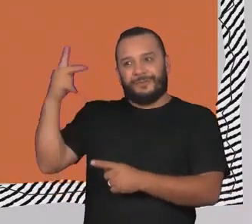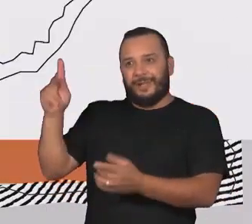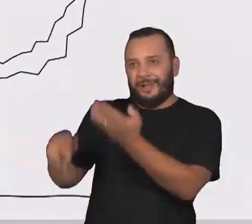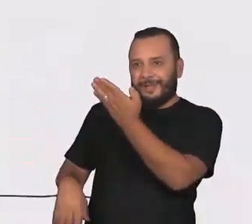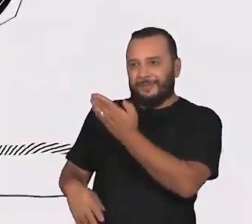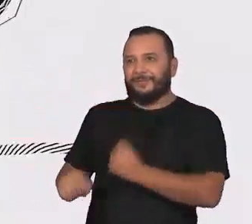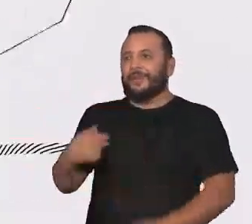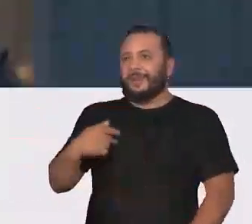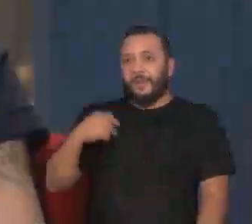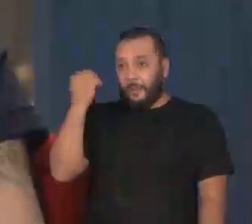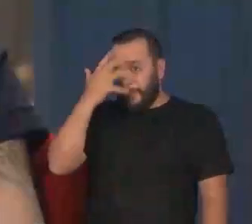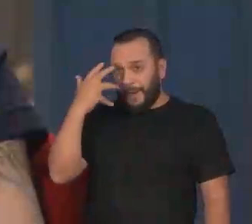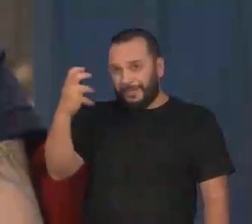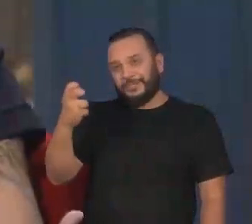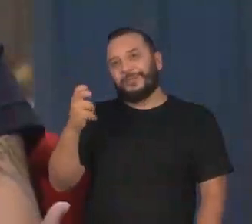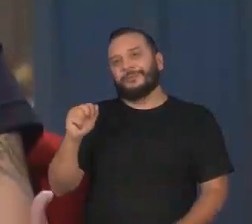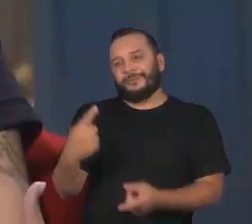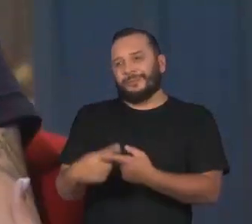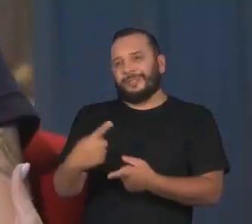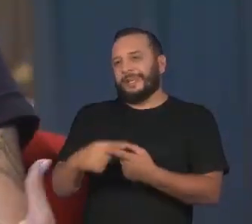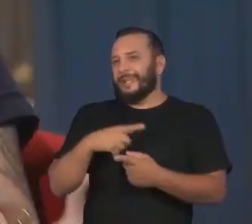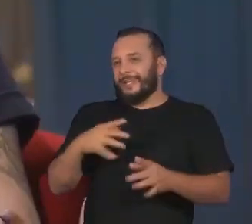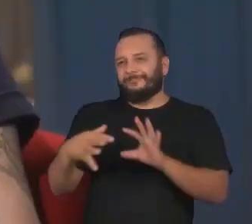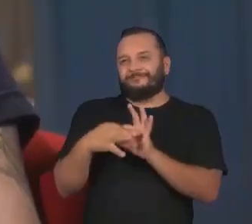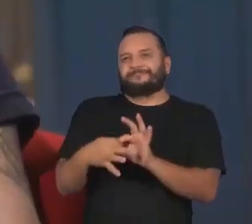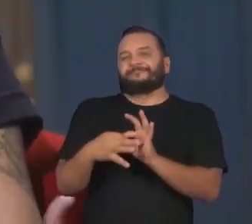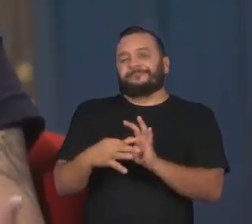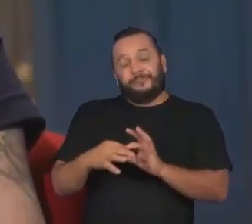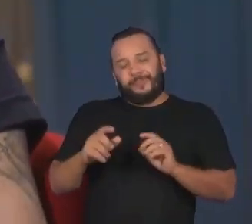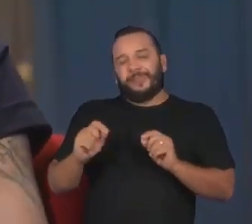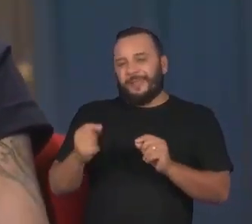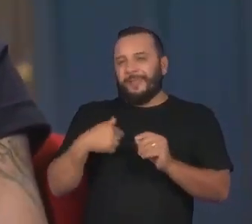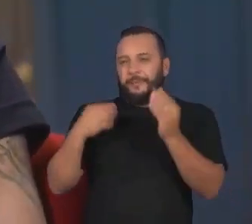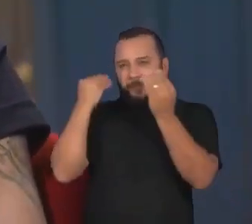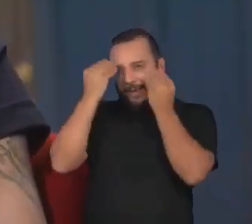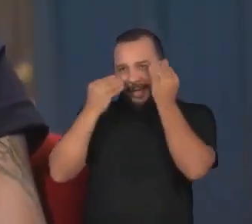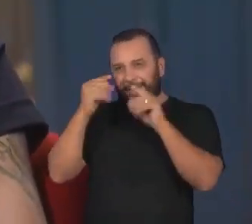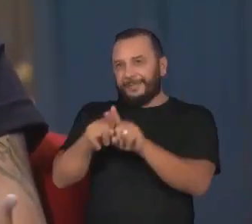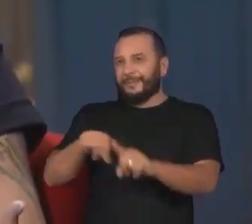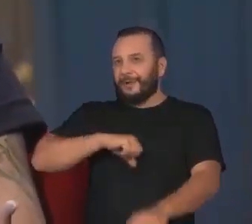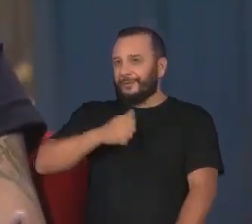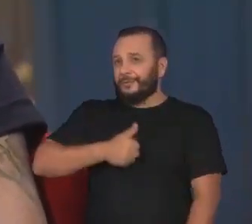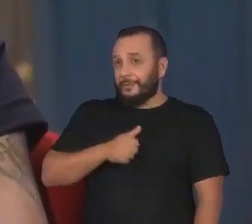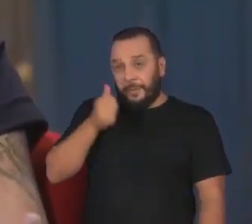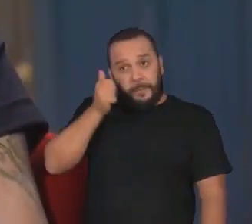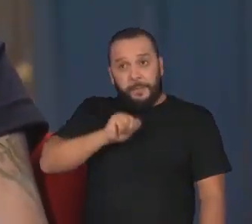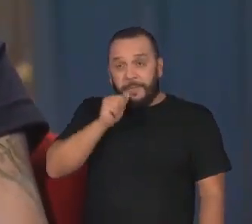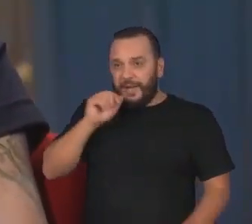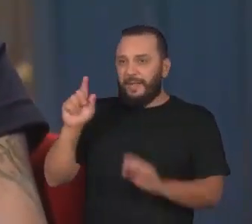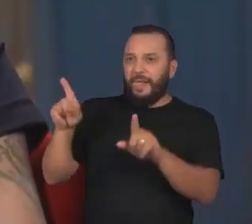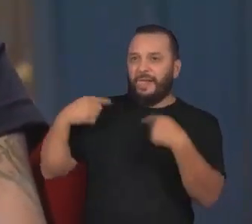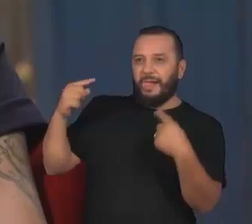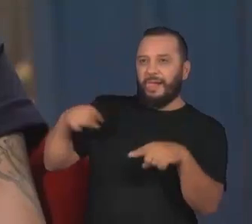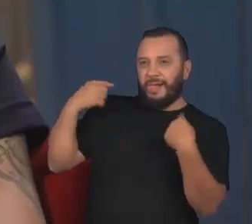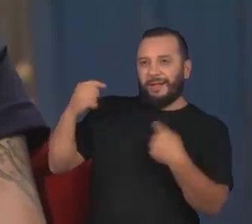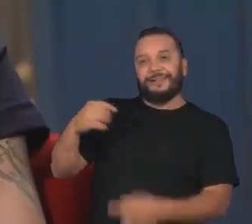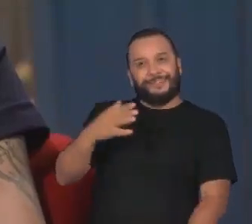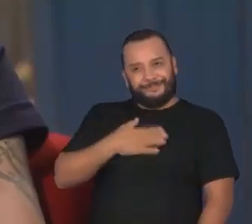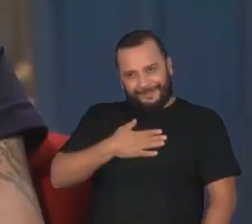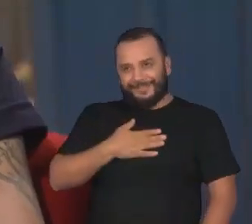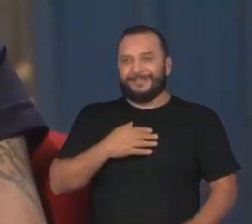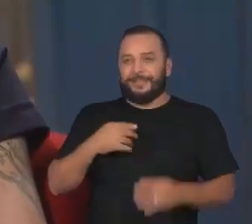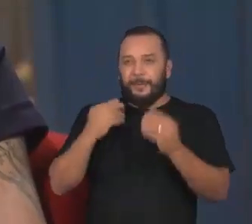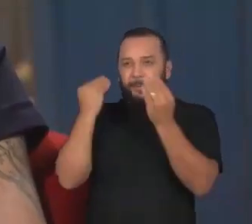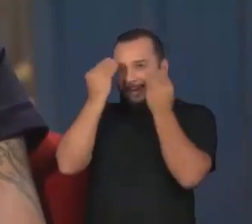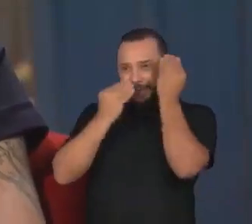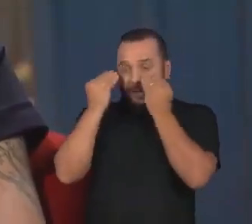paixão porque eu já tinha uma conexão muito forte com a maquiagem e com a autoestima assim que a minha mãe Eh sempre provocava em mim sabia o quanto Aquilo me fazia bem mas o